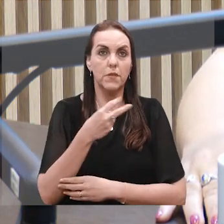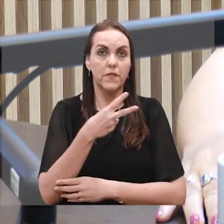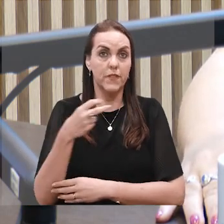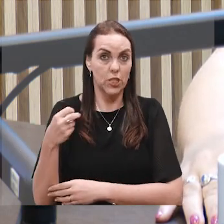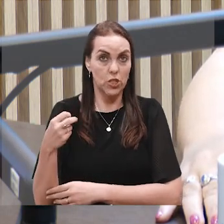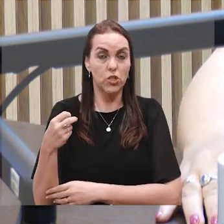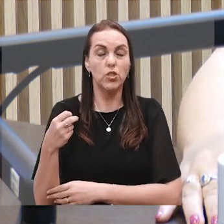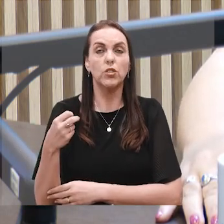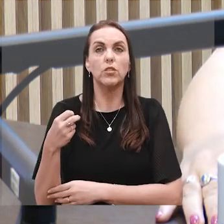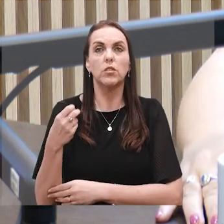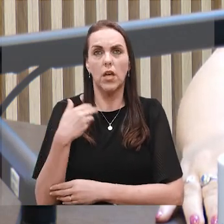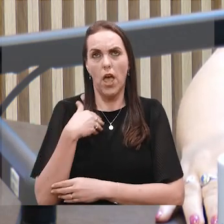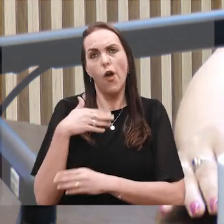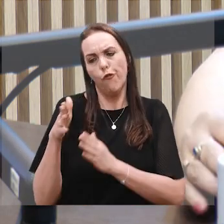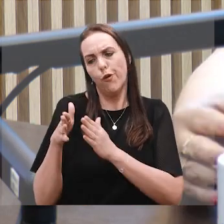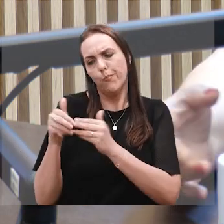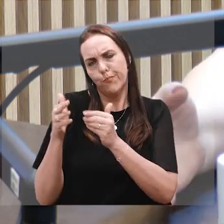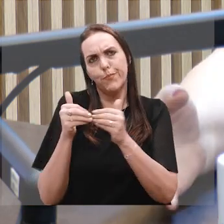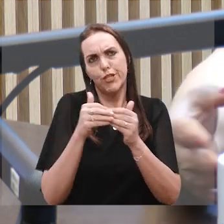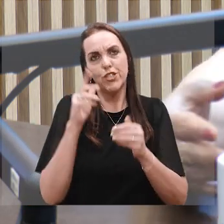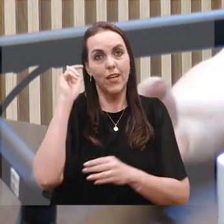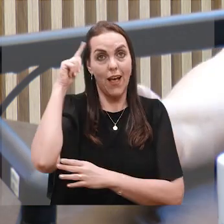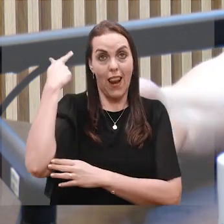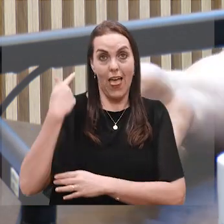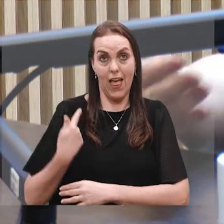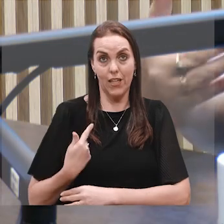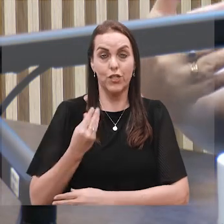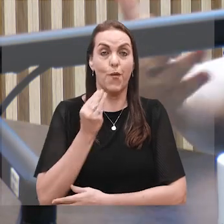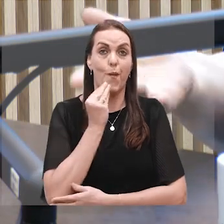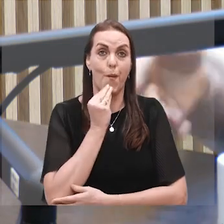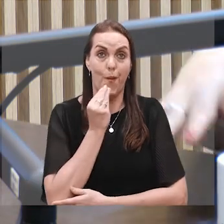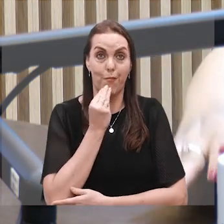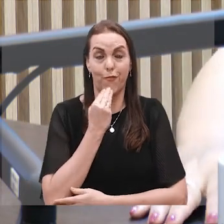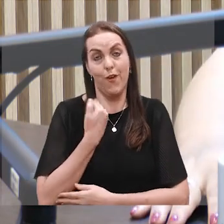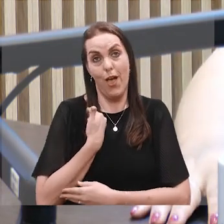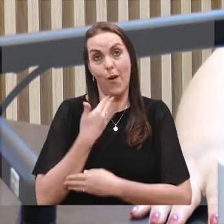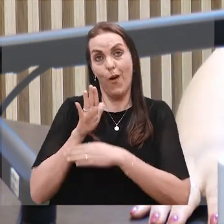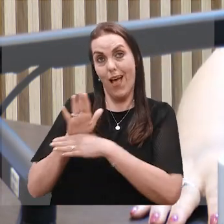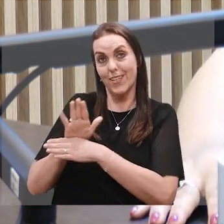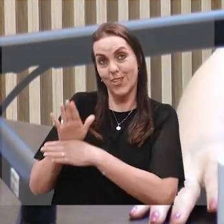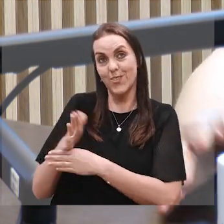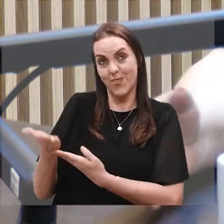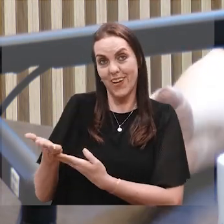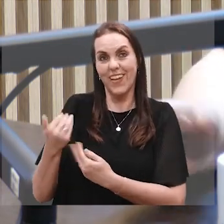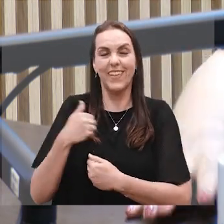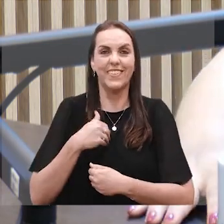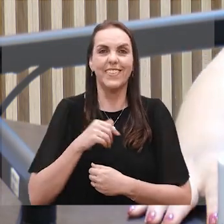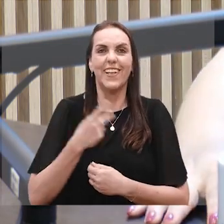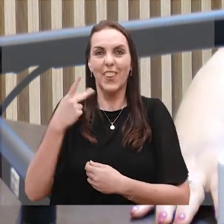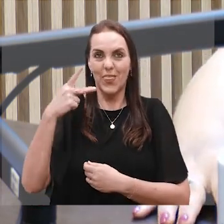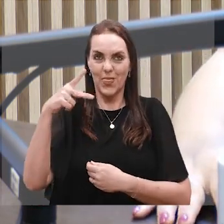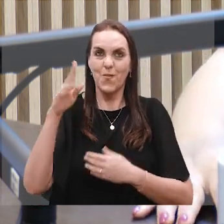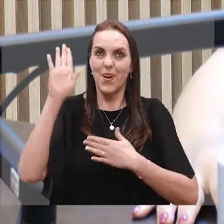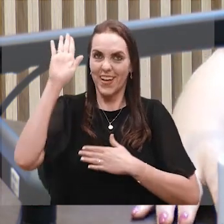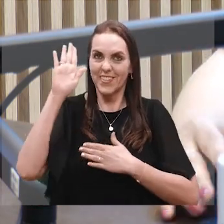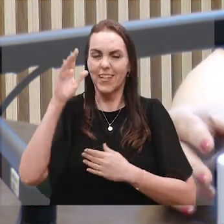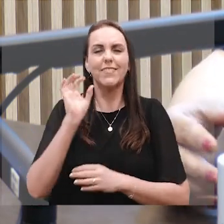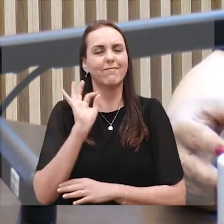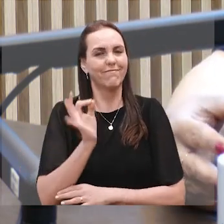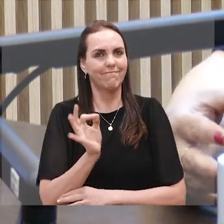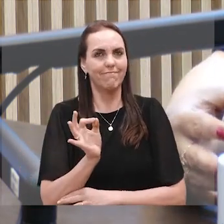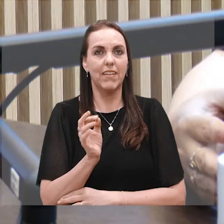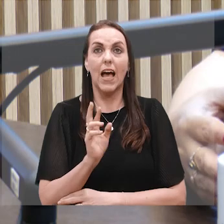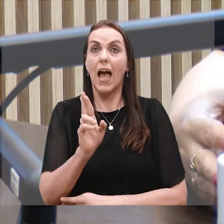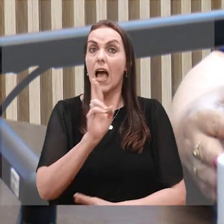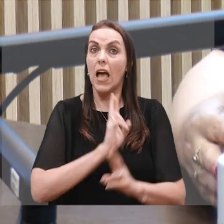né? Eu fui pedir voto para a Gladys, óbvio, eu era assessora dela. Era sua candidata. Sim. E a gente